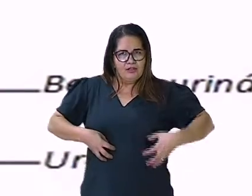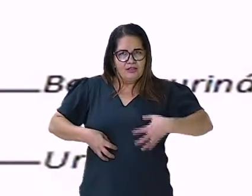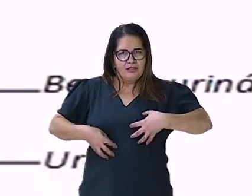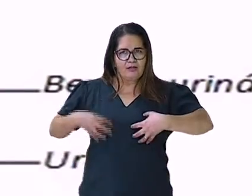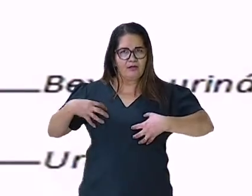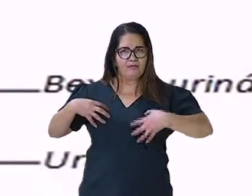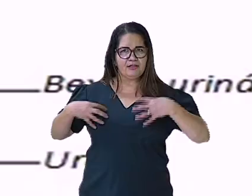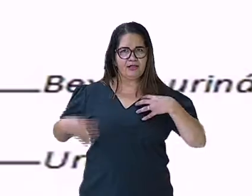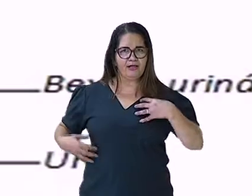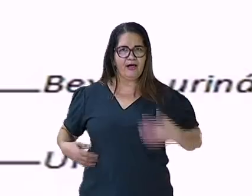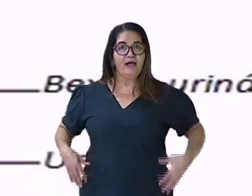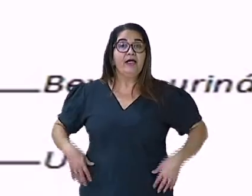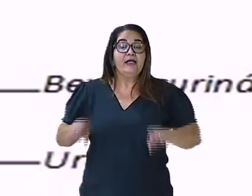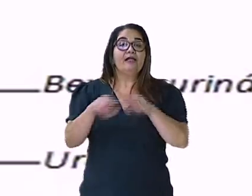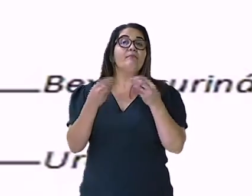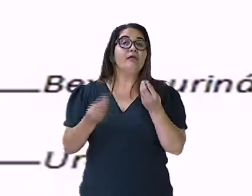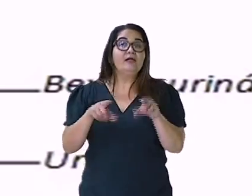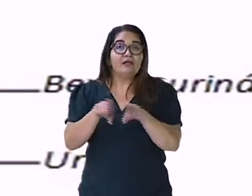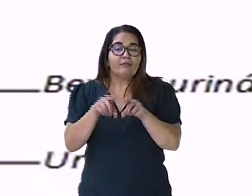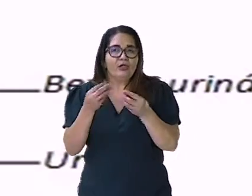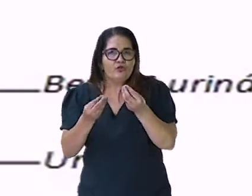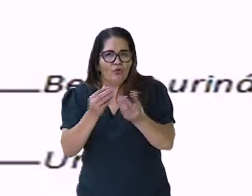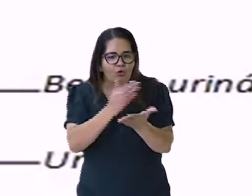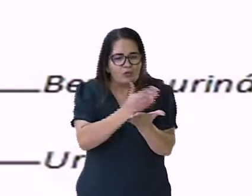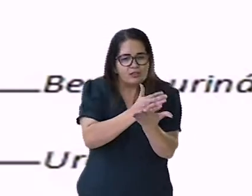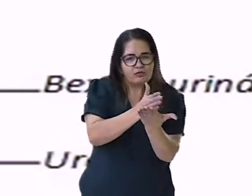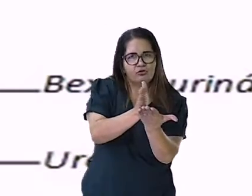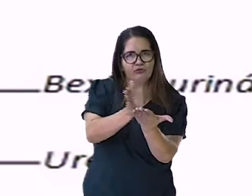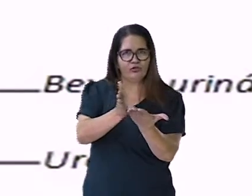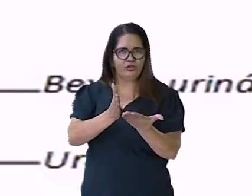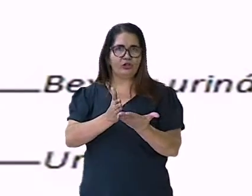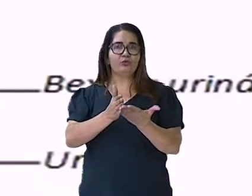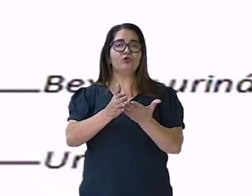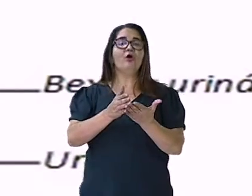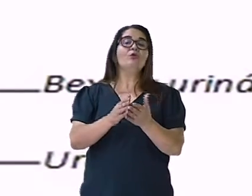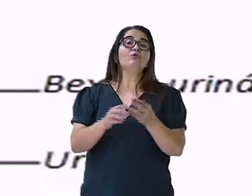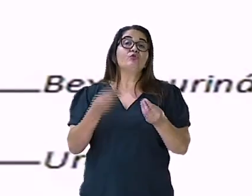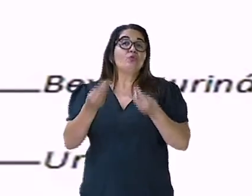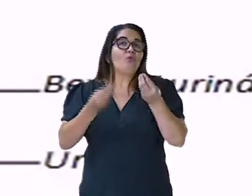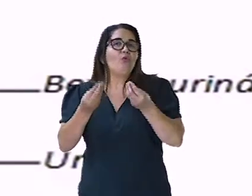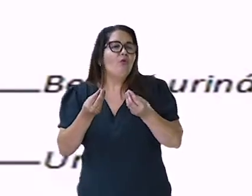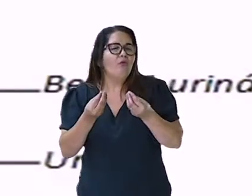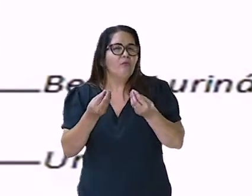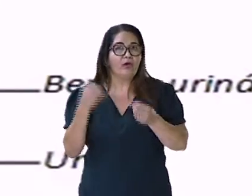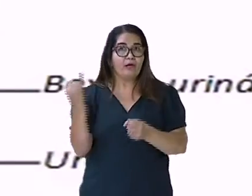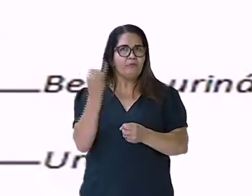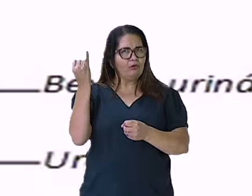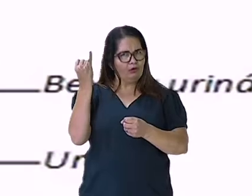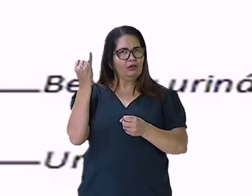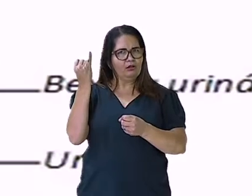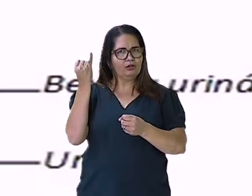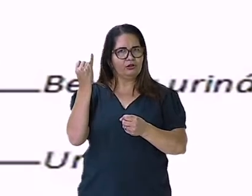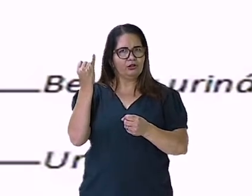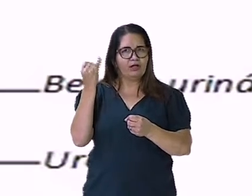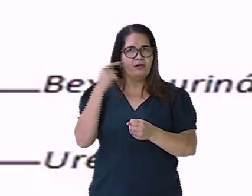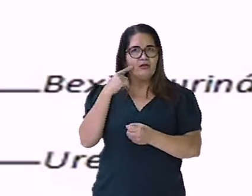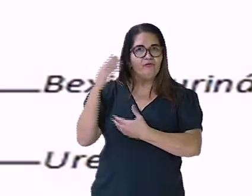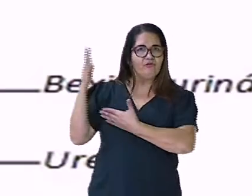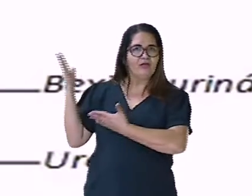é dividido em algumas subunidades, sendo elas a cápsula de Bowman